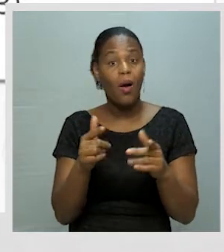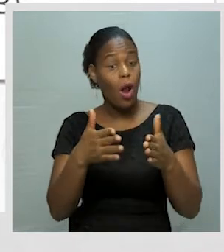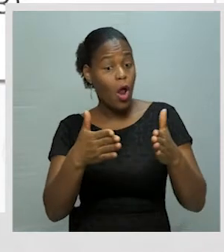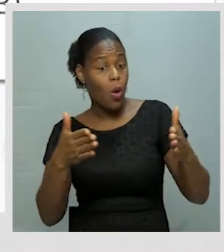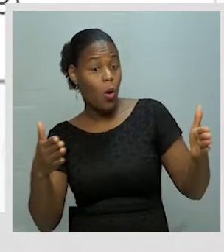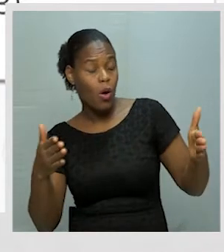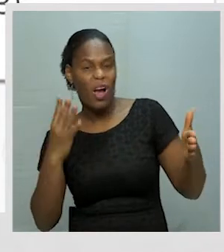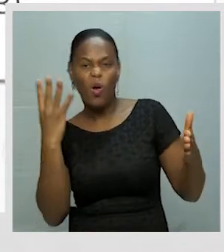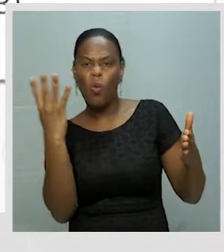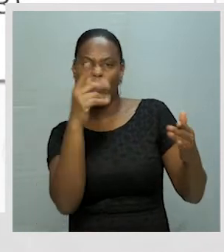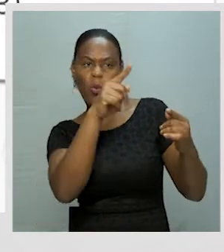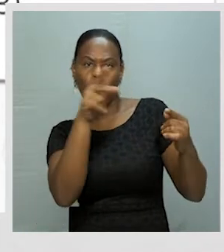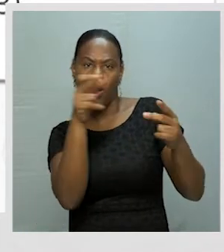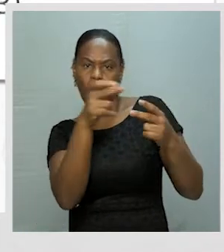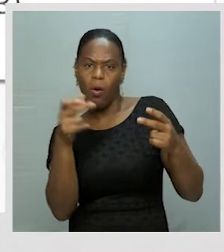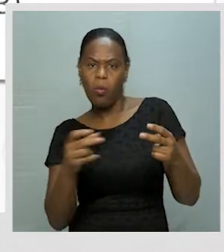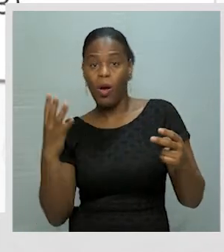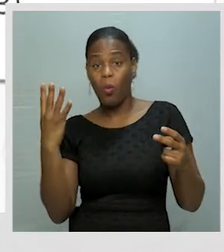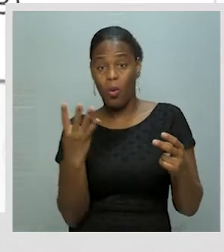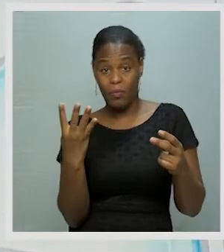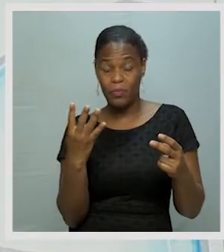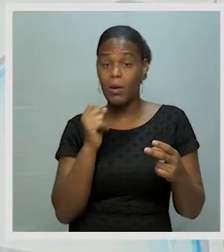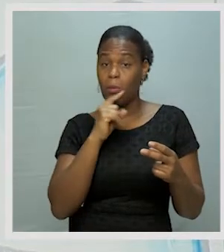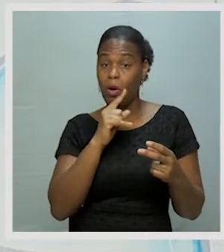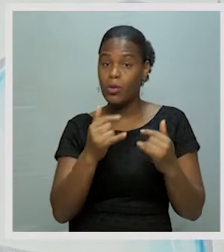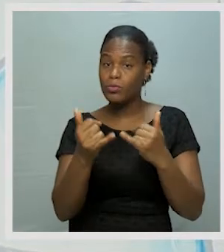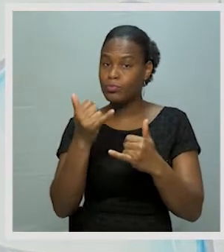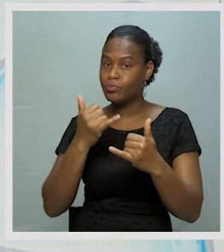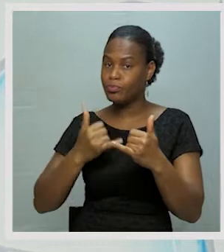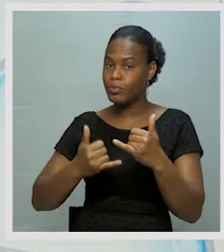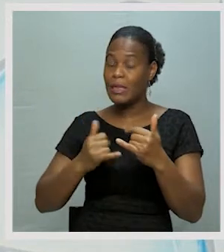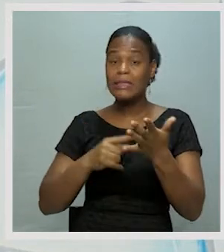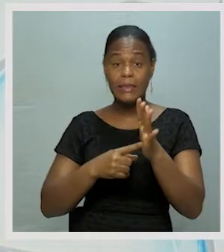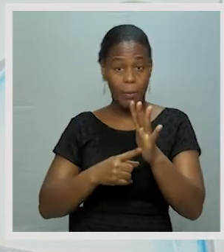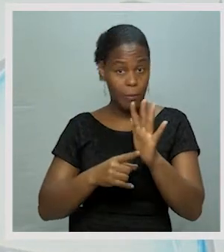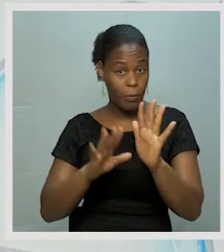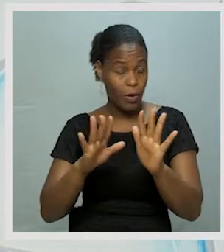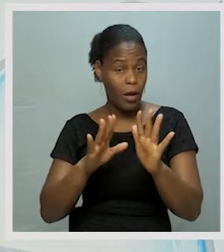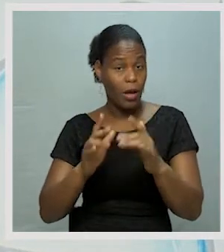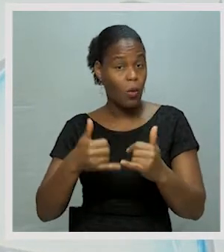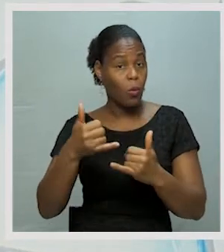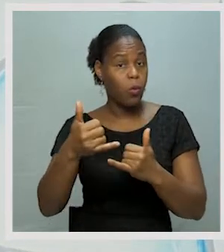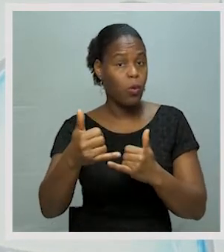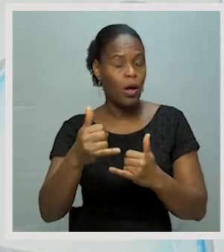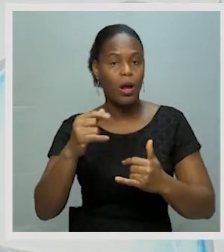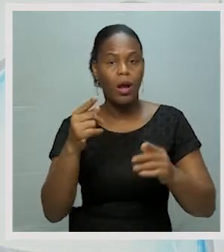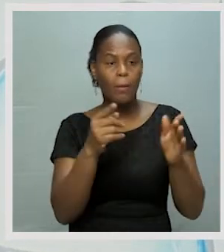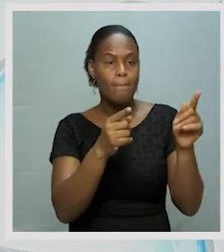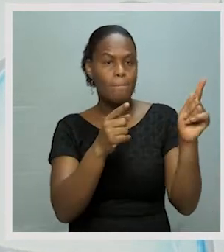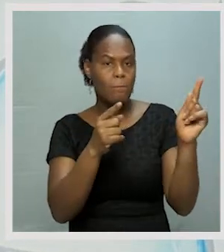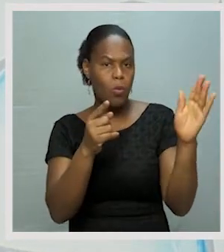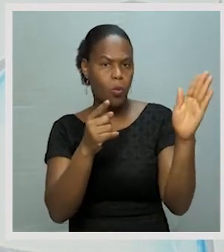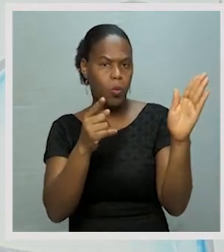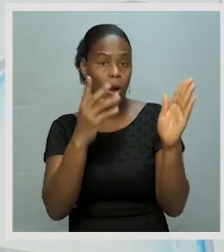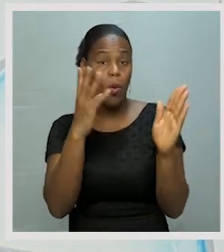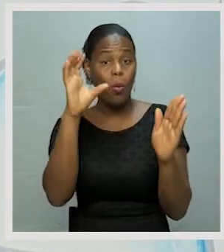recua, portanto, você pode recuar-se. Você pode ver aqui este exemplo, é importante. Recuar-se 4 centímetros da margem, não